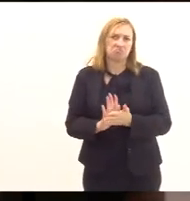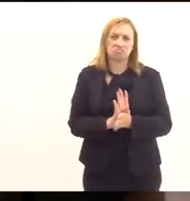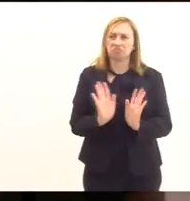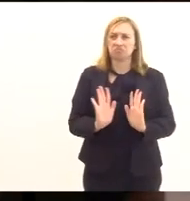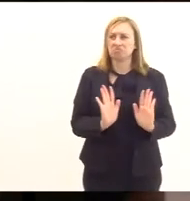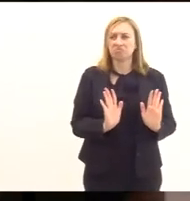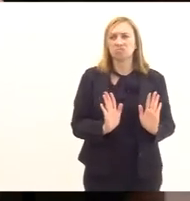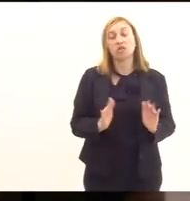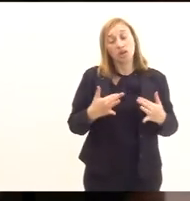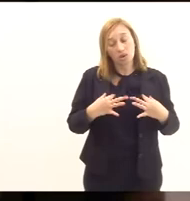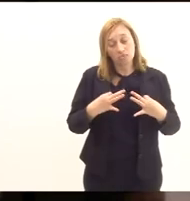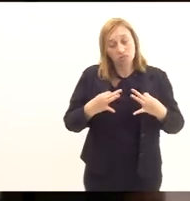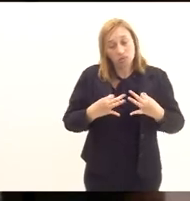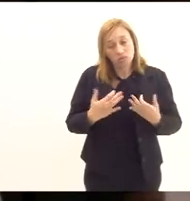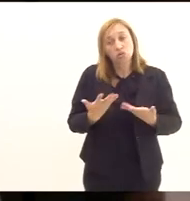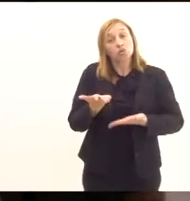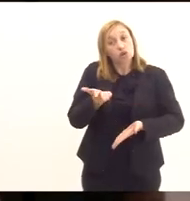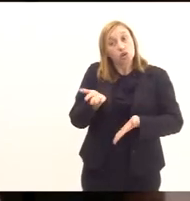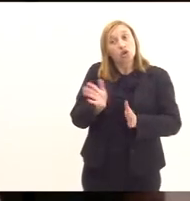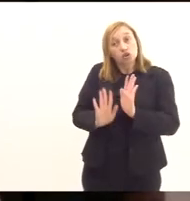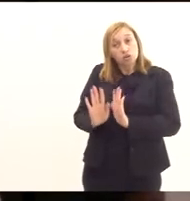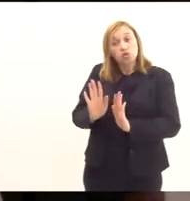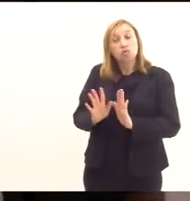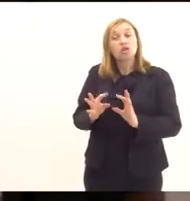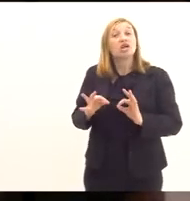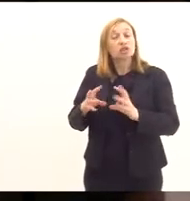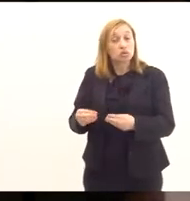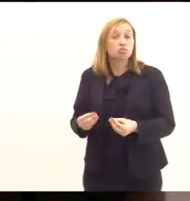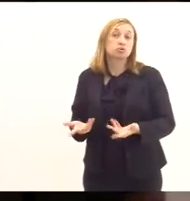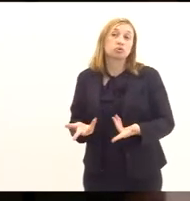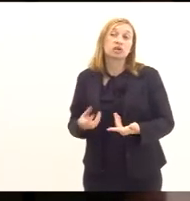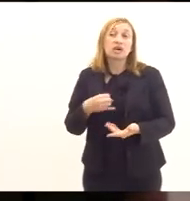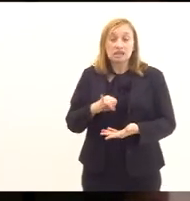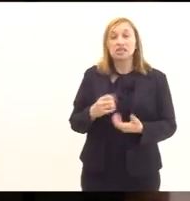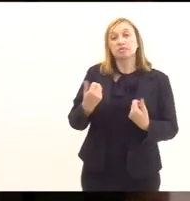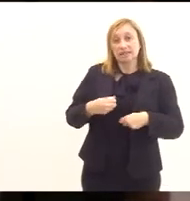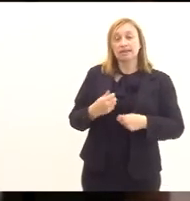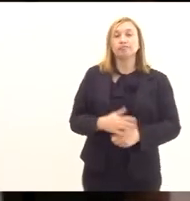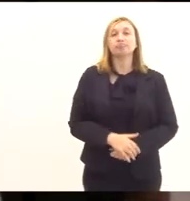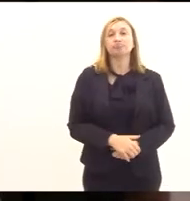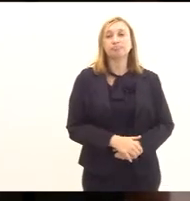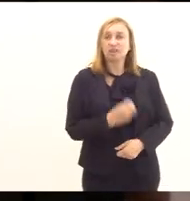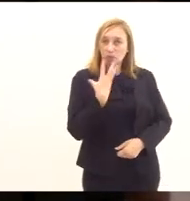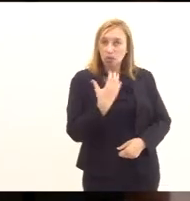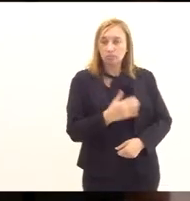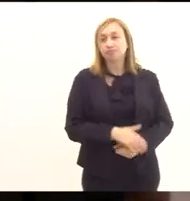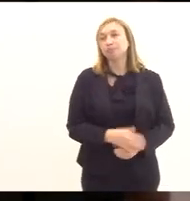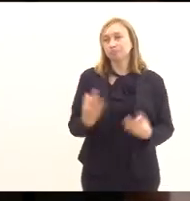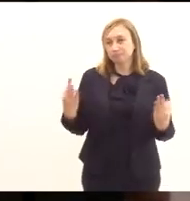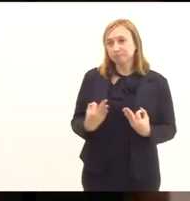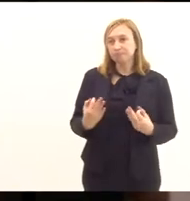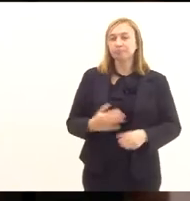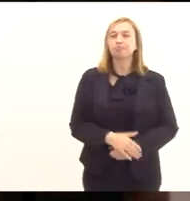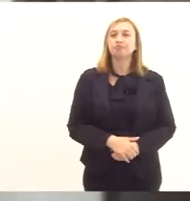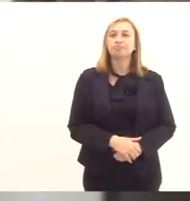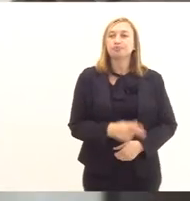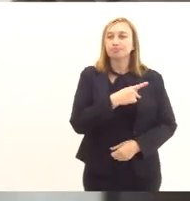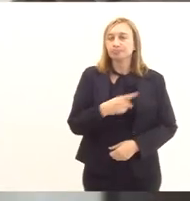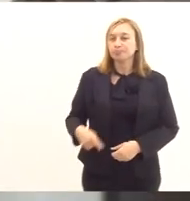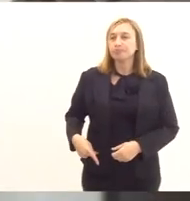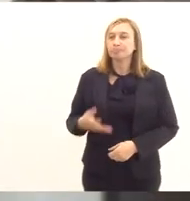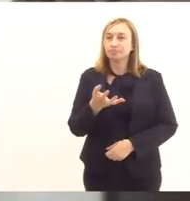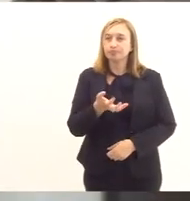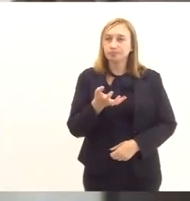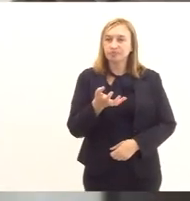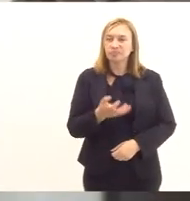não e eu me prontifico até de cuidar desse processo caso seja necessário tá bom perfeito perfeito Presidente